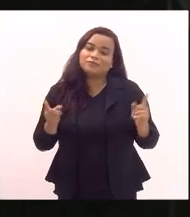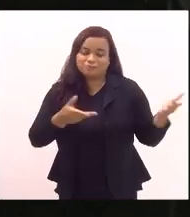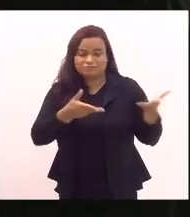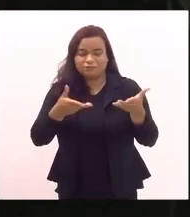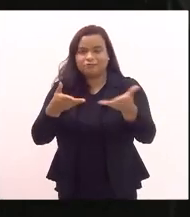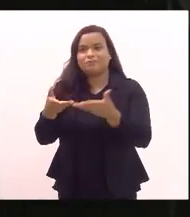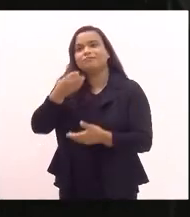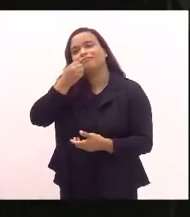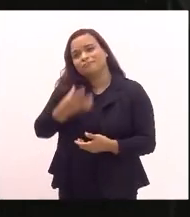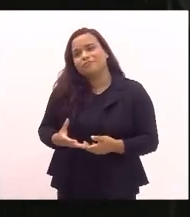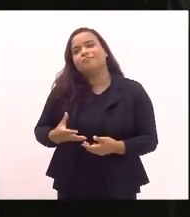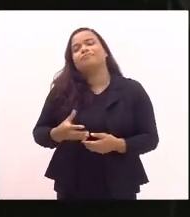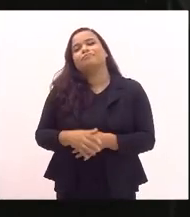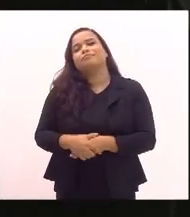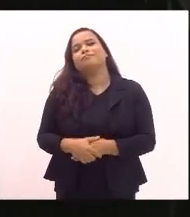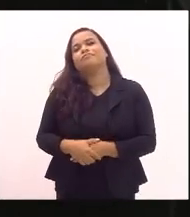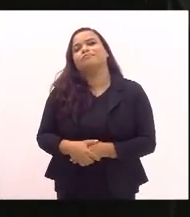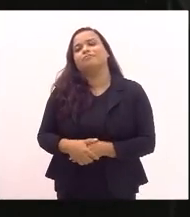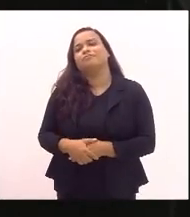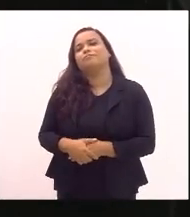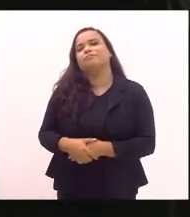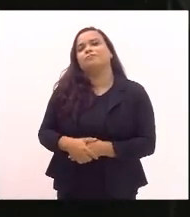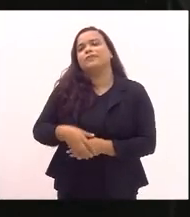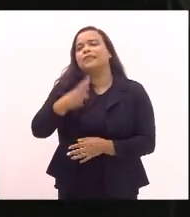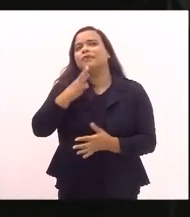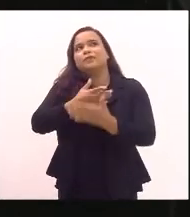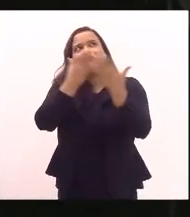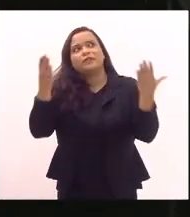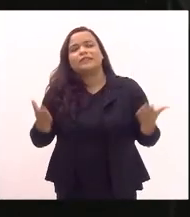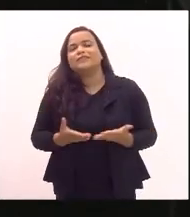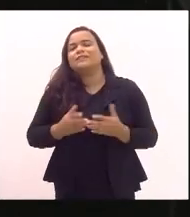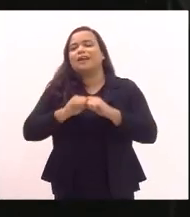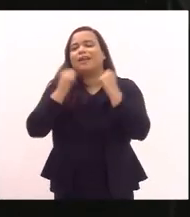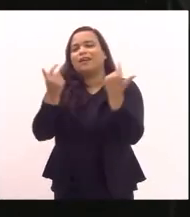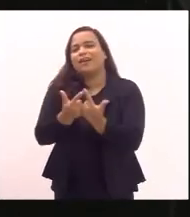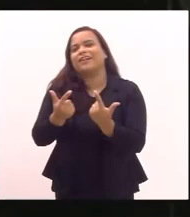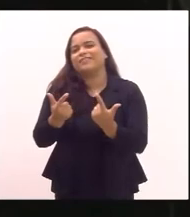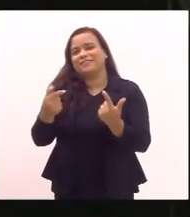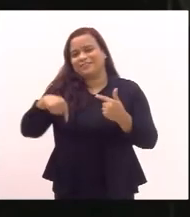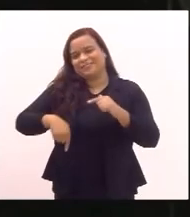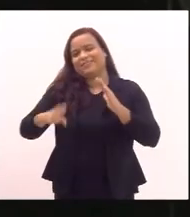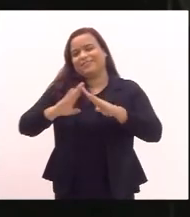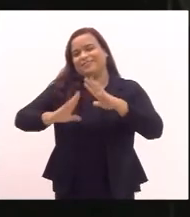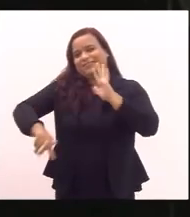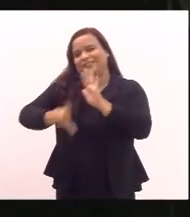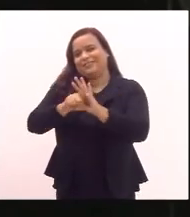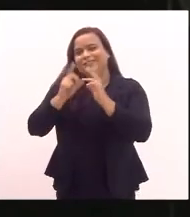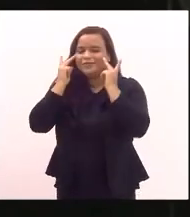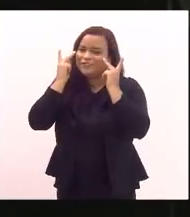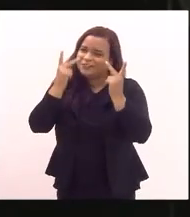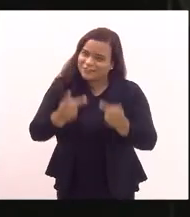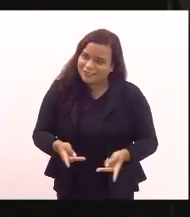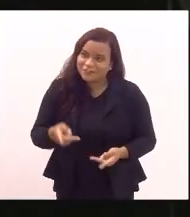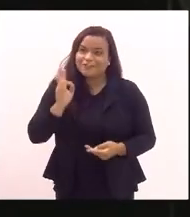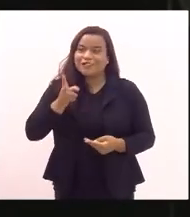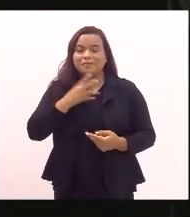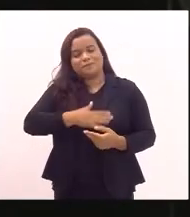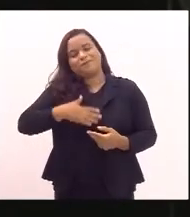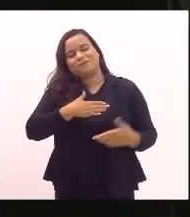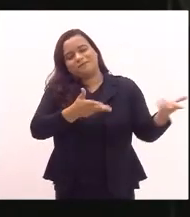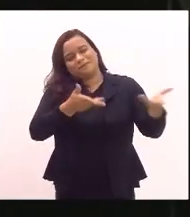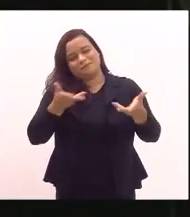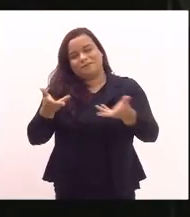fazendo essa diferença aí a nossa casa alerj visitando a gente sempre um prazer